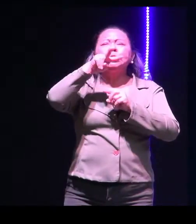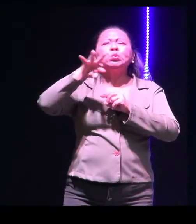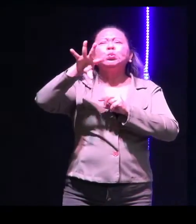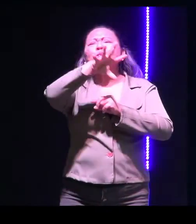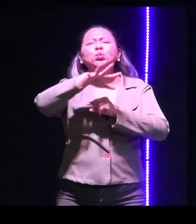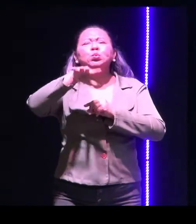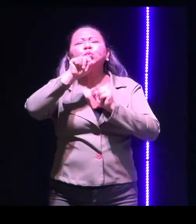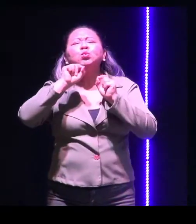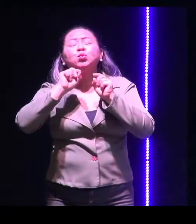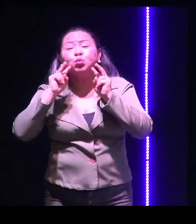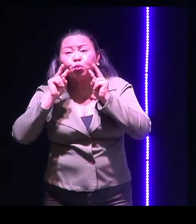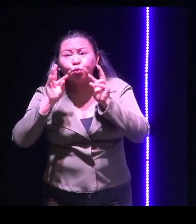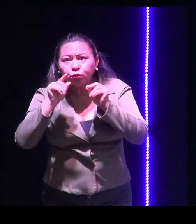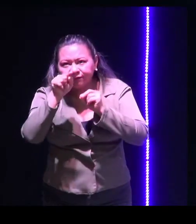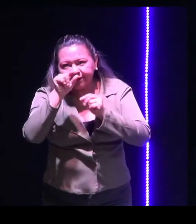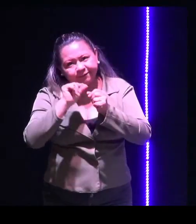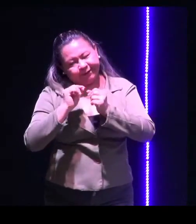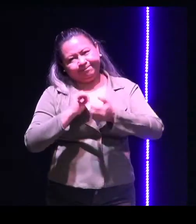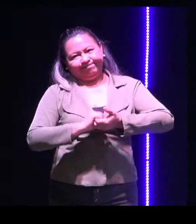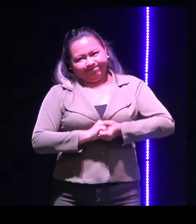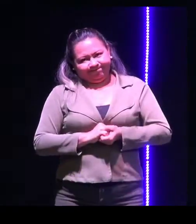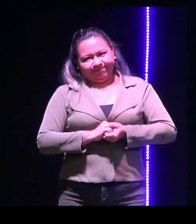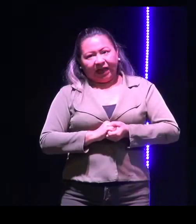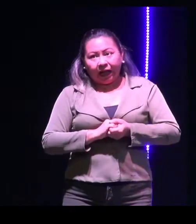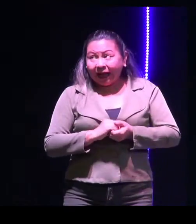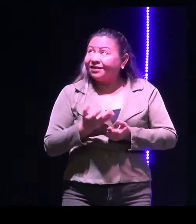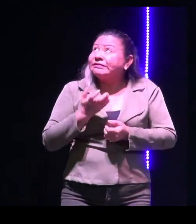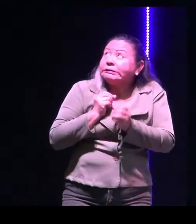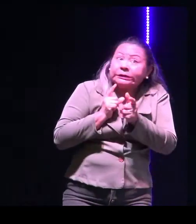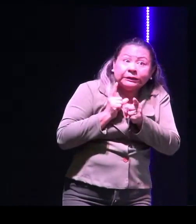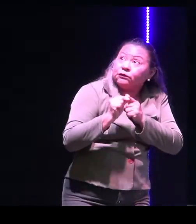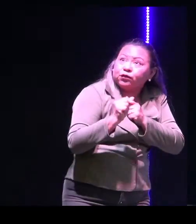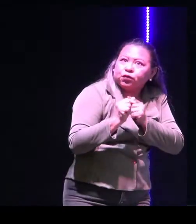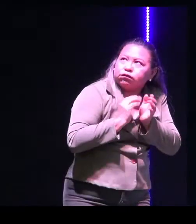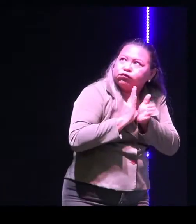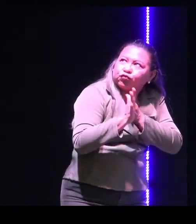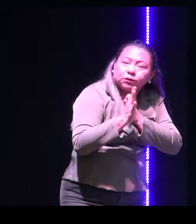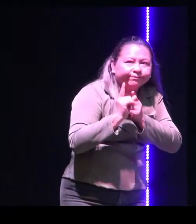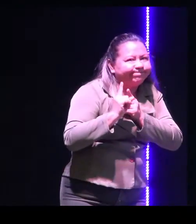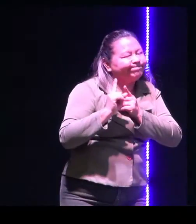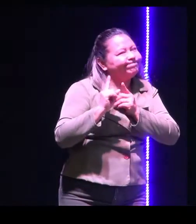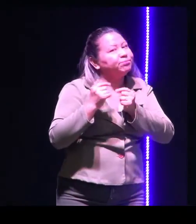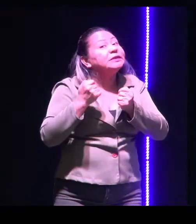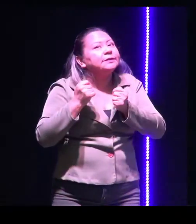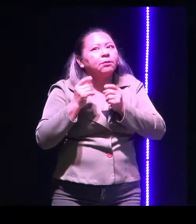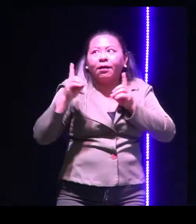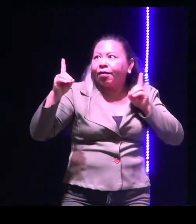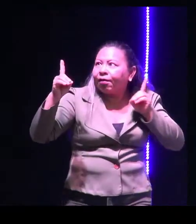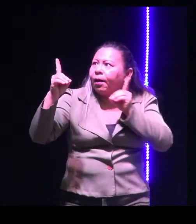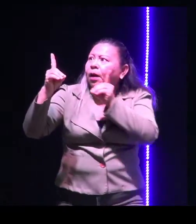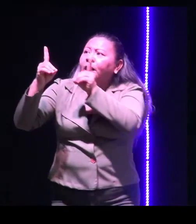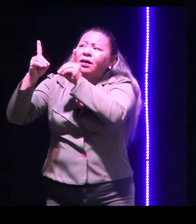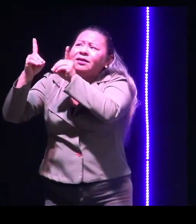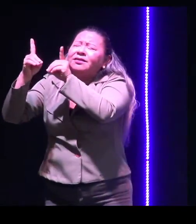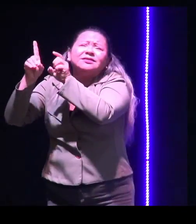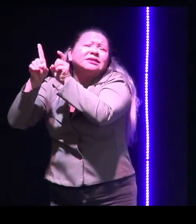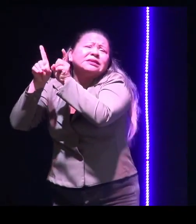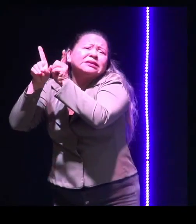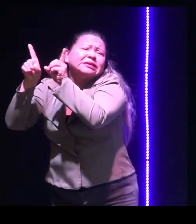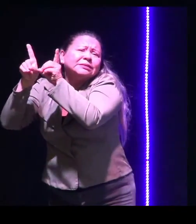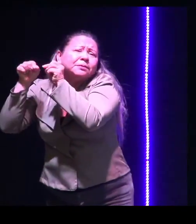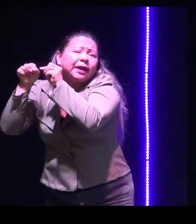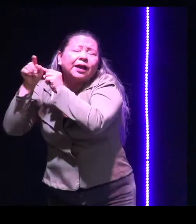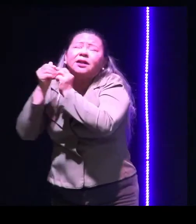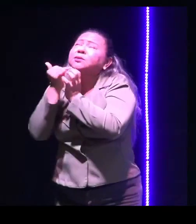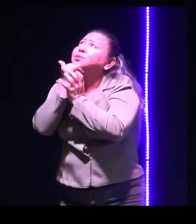e está vendo tudo. Ao invés de fugirmos de Deus, nós precisamos correr para Deus. Ele nos